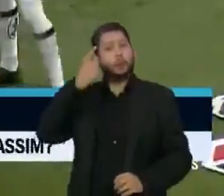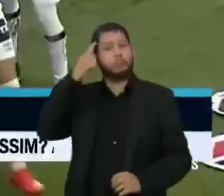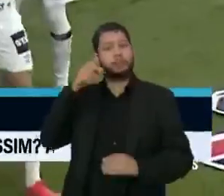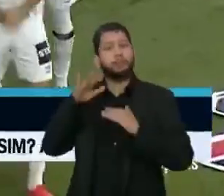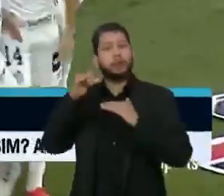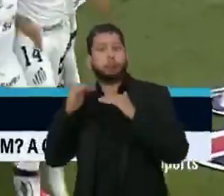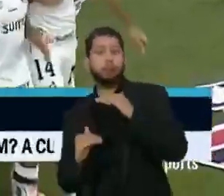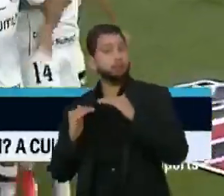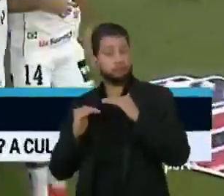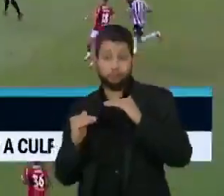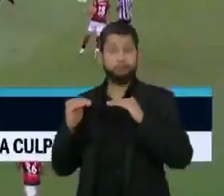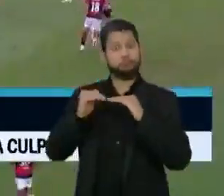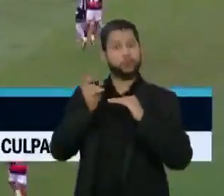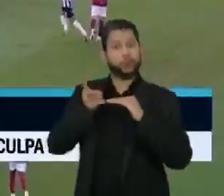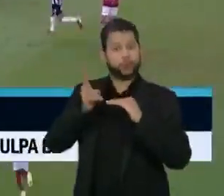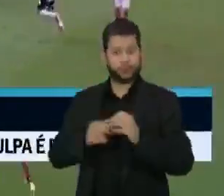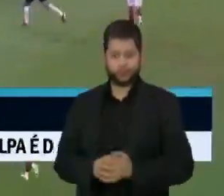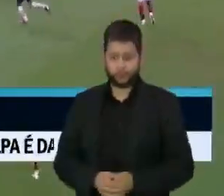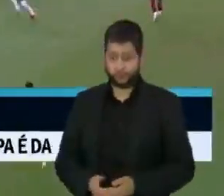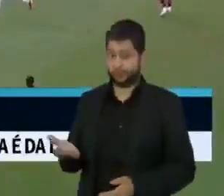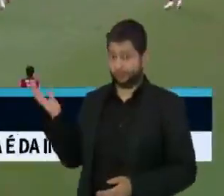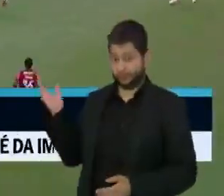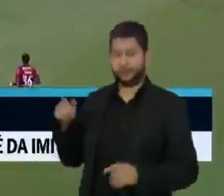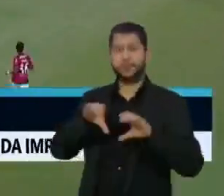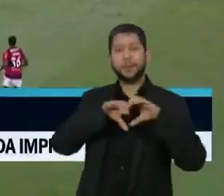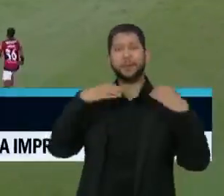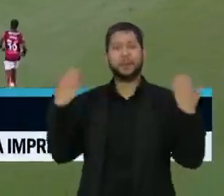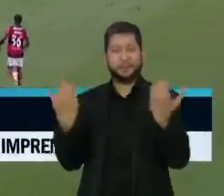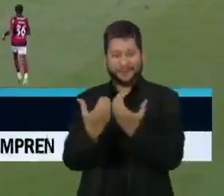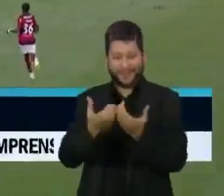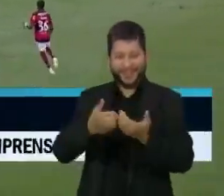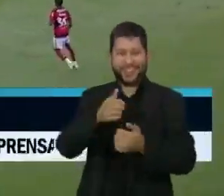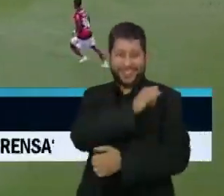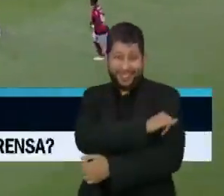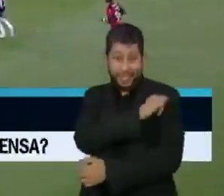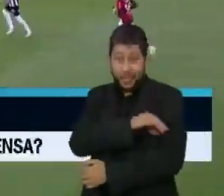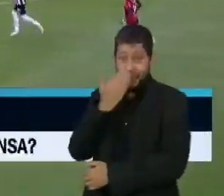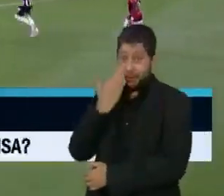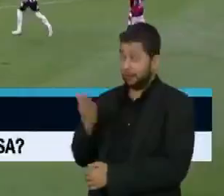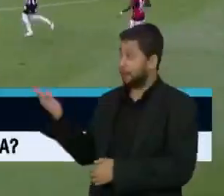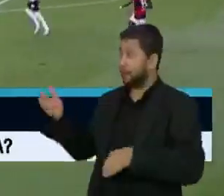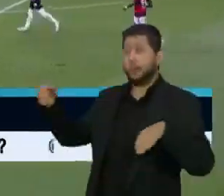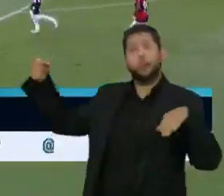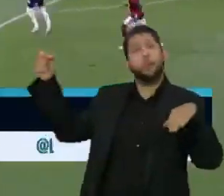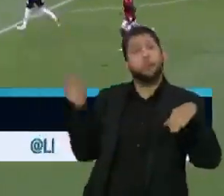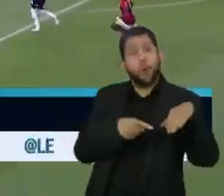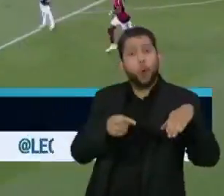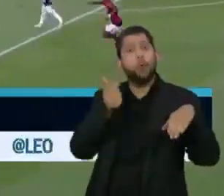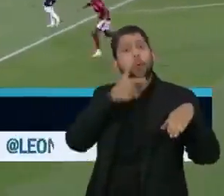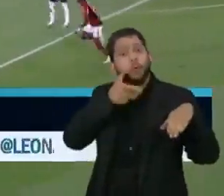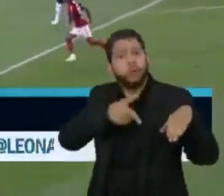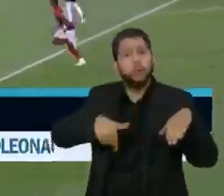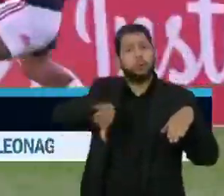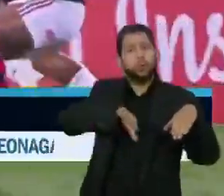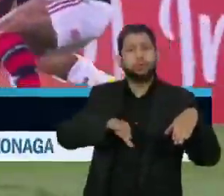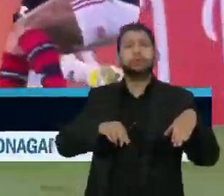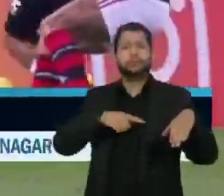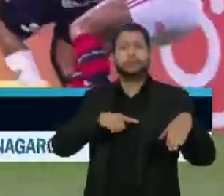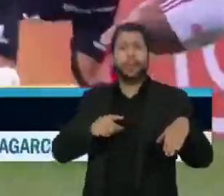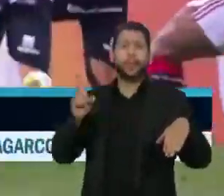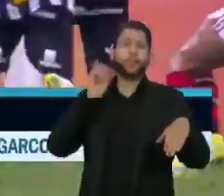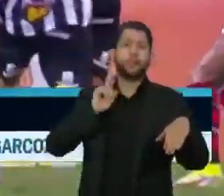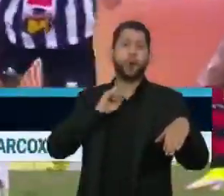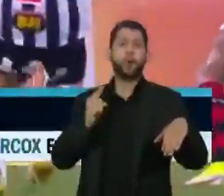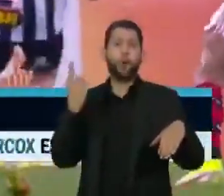do rebaixamento. No Maracanã, Bruno Henrique ajeitou de cabeça para Michael tocar bonito para o gol. Flamengo 1,